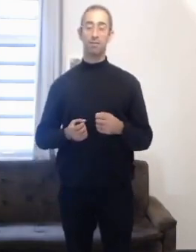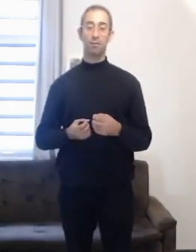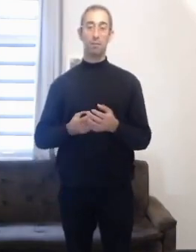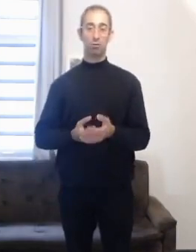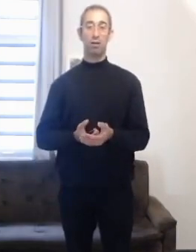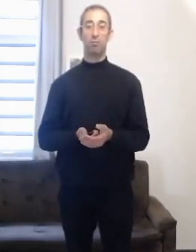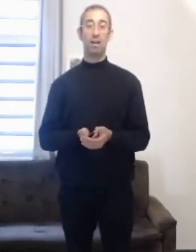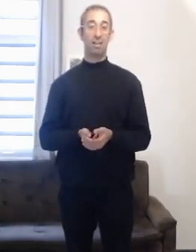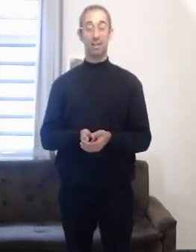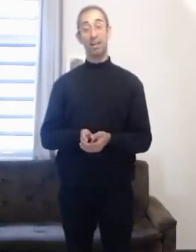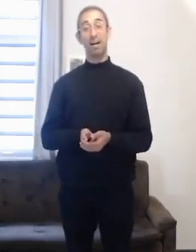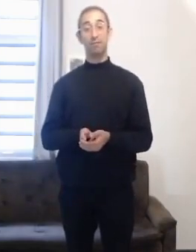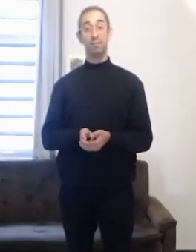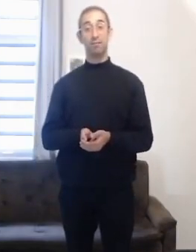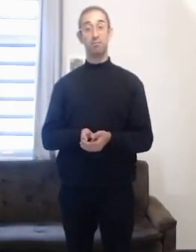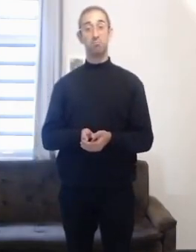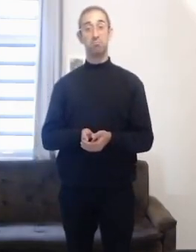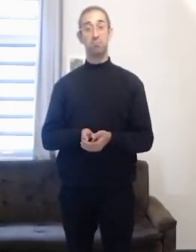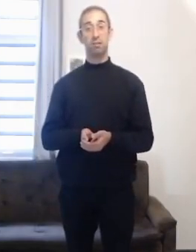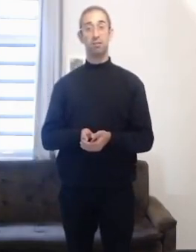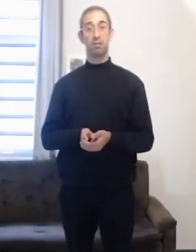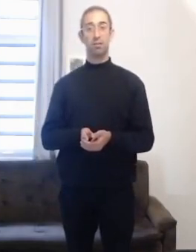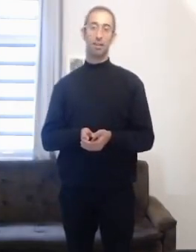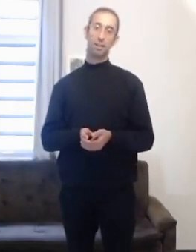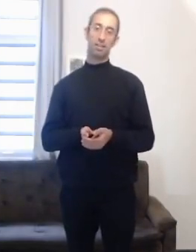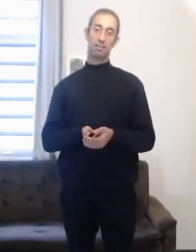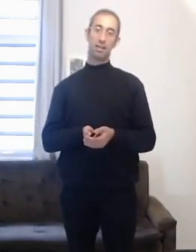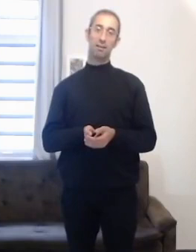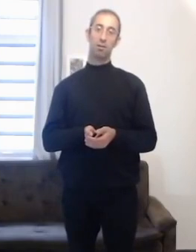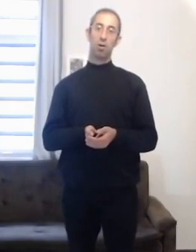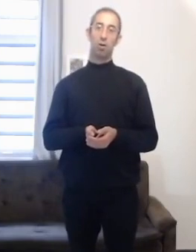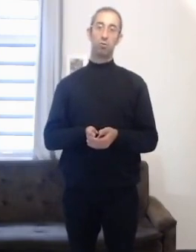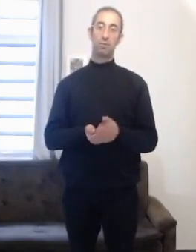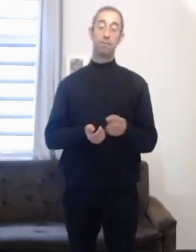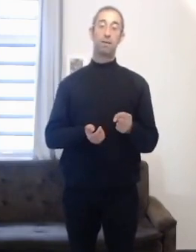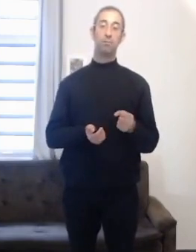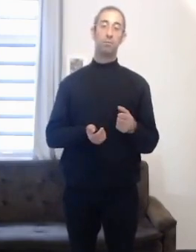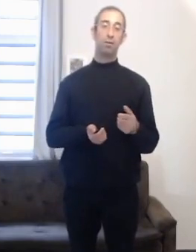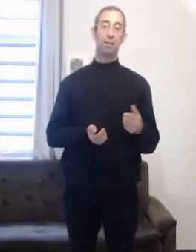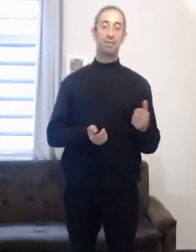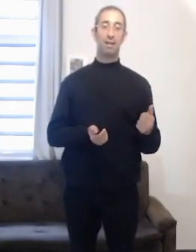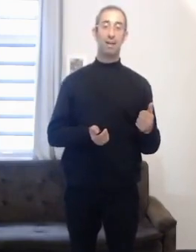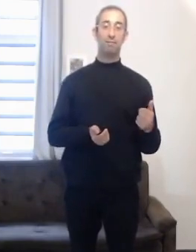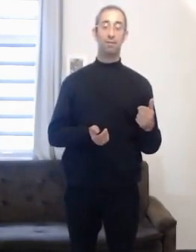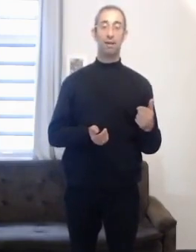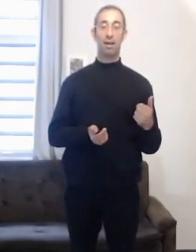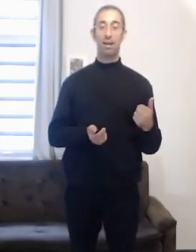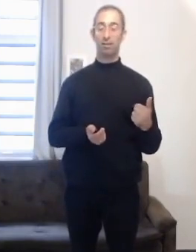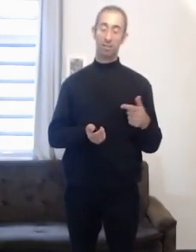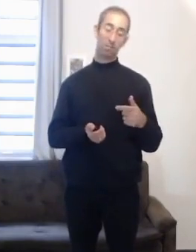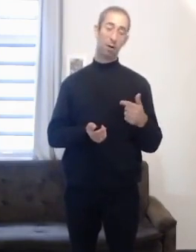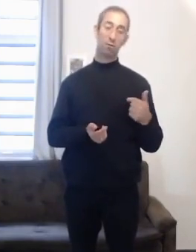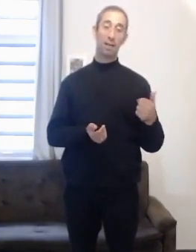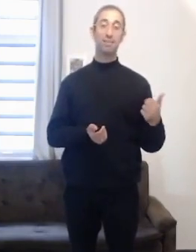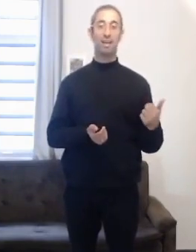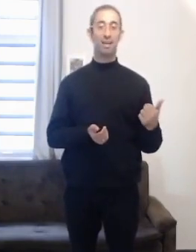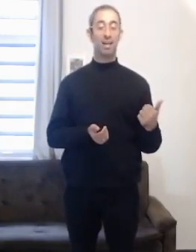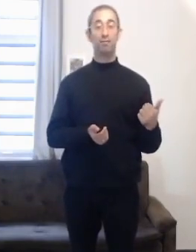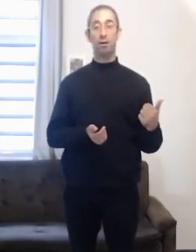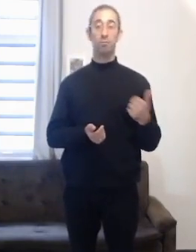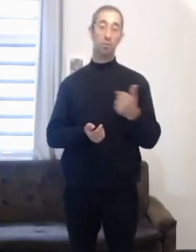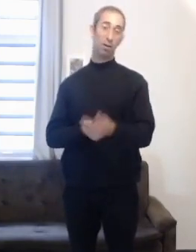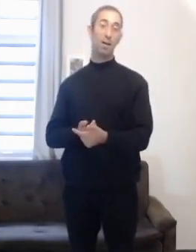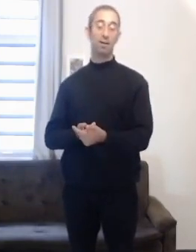que você vê uma pessoa que é mulher, ela está grávida, seria necessário? Então, sempre que uma mulher está grávida, sempre que alguém